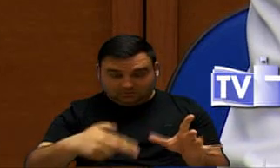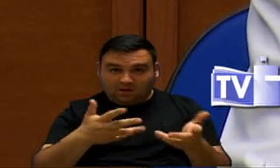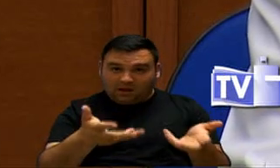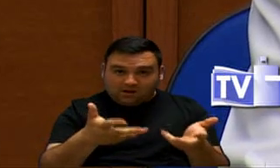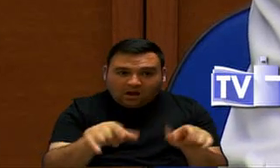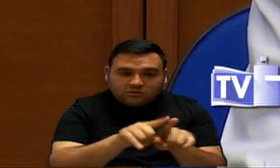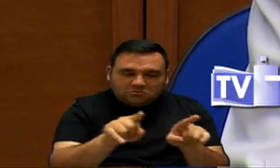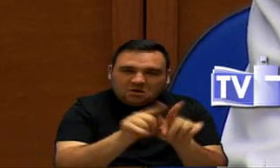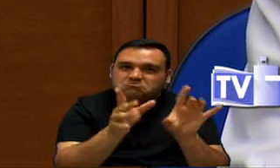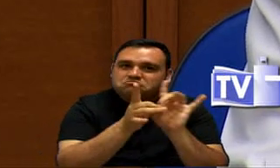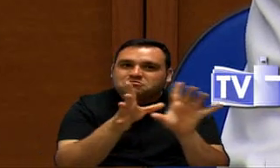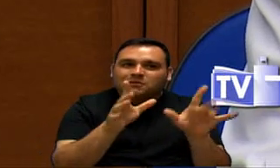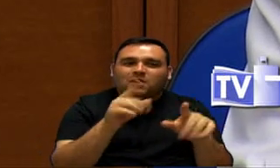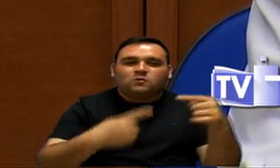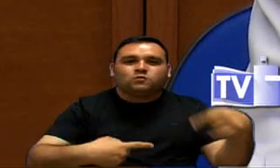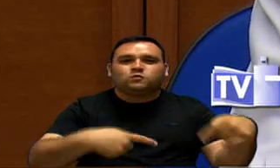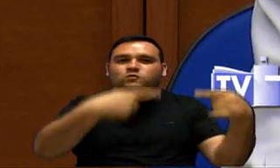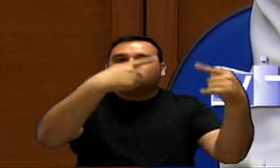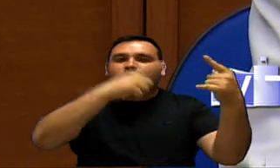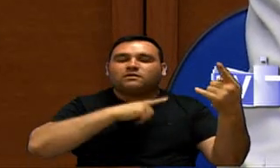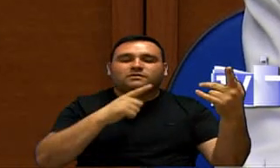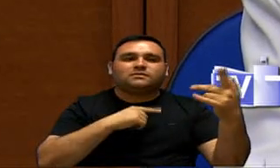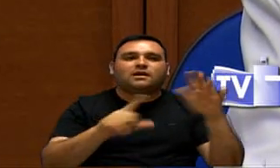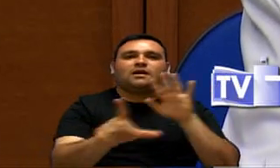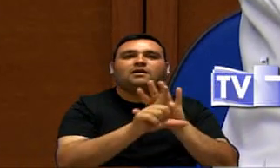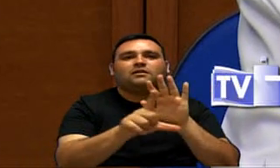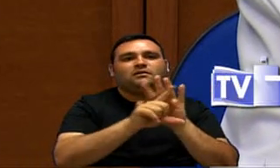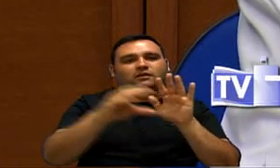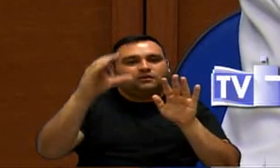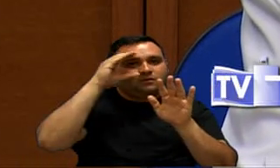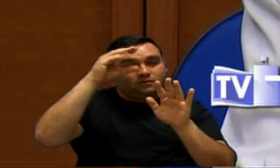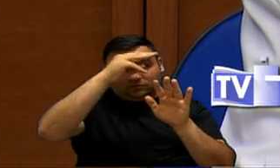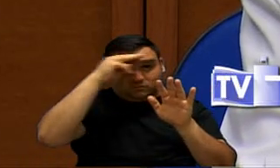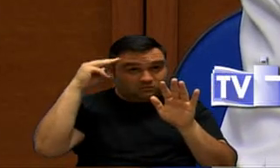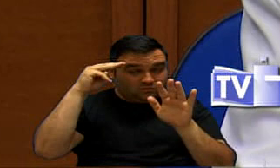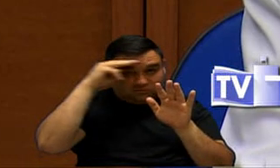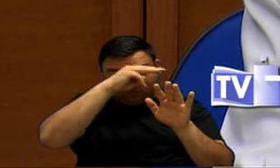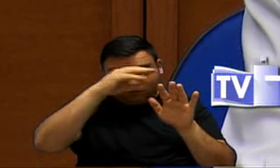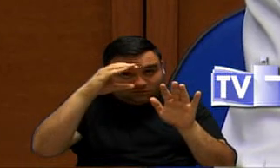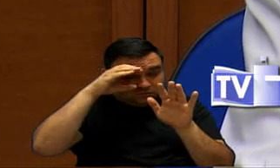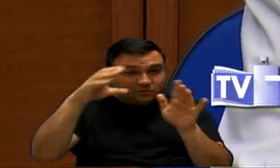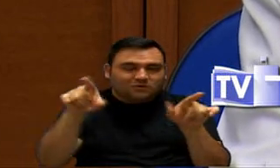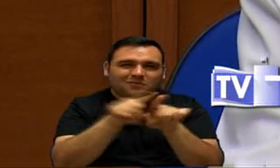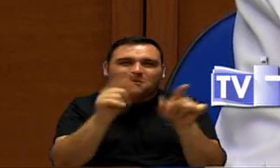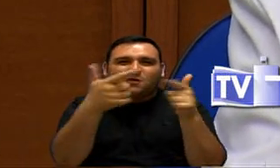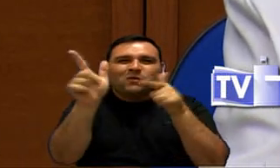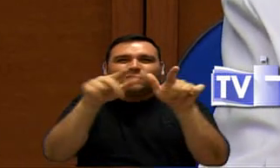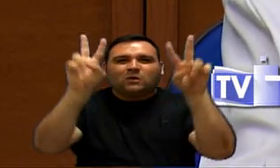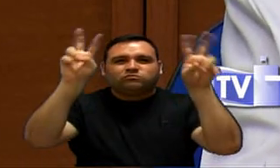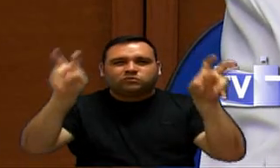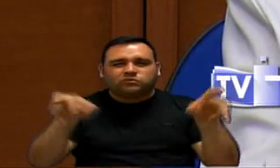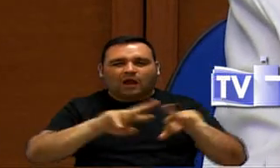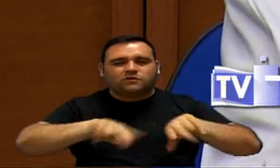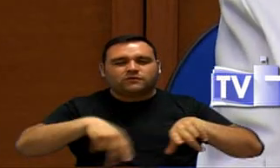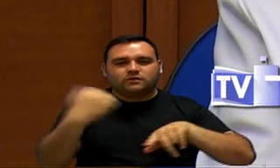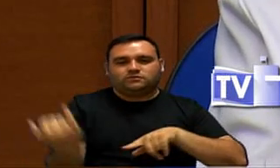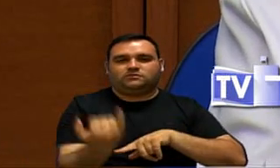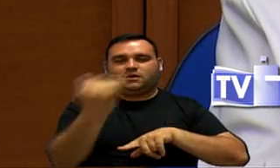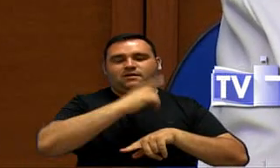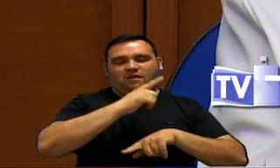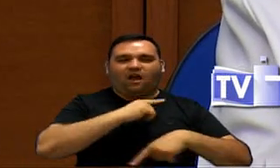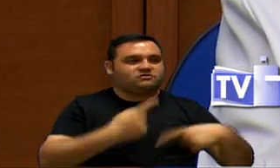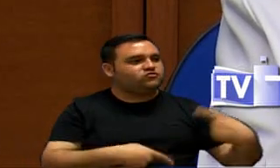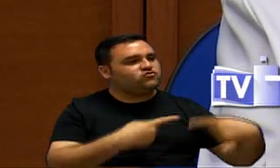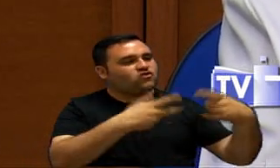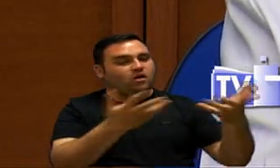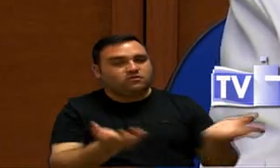abrir esse espaço para esse debate da Lei Maria da Penha e outros temas que sejam importantes que a gente esteja